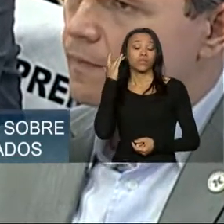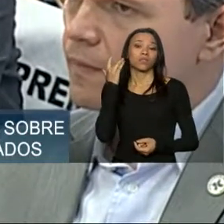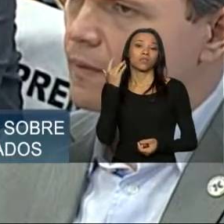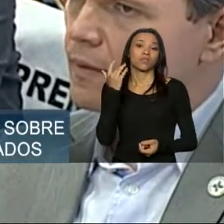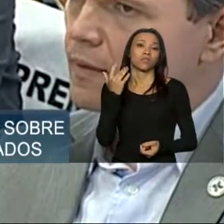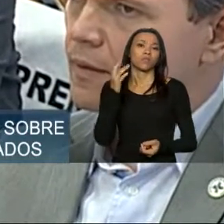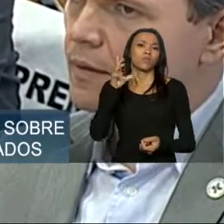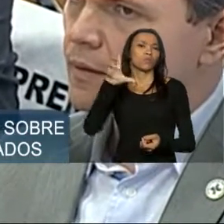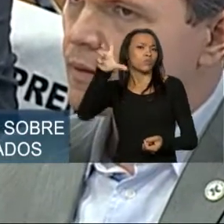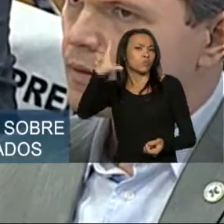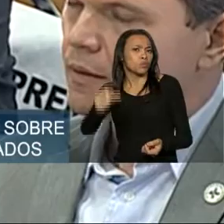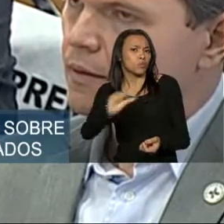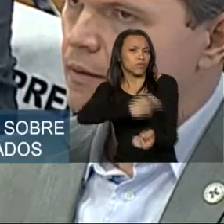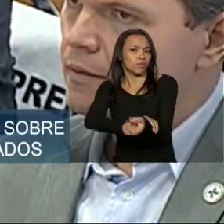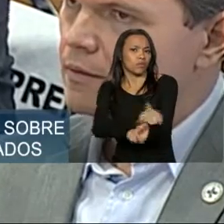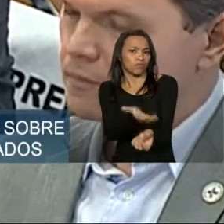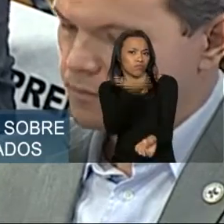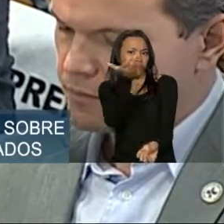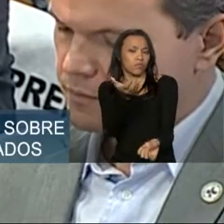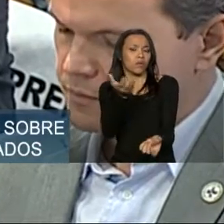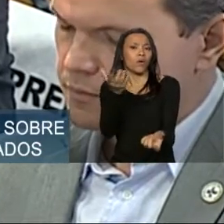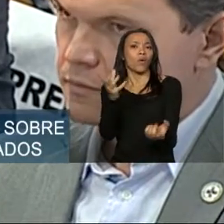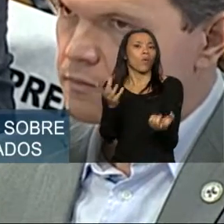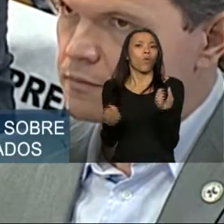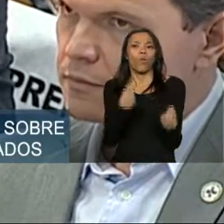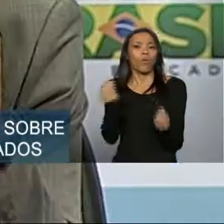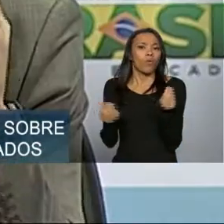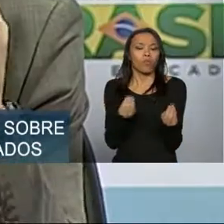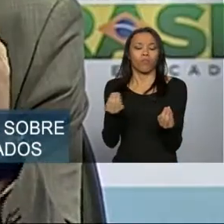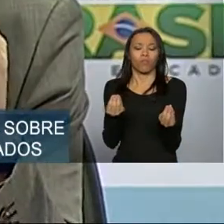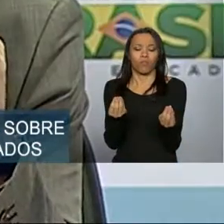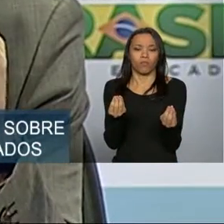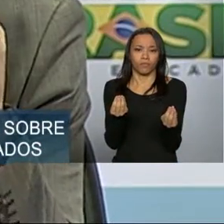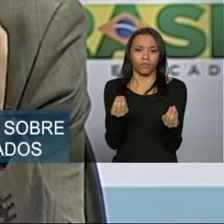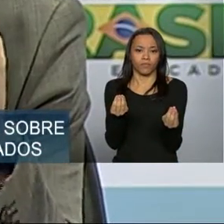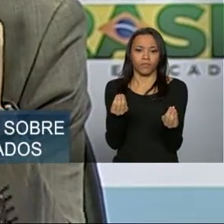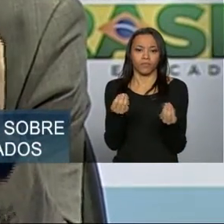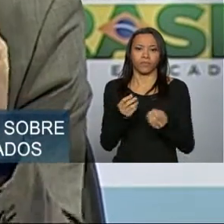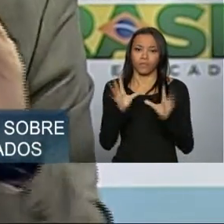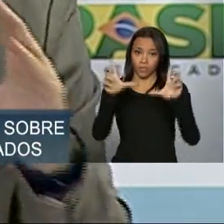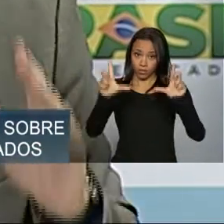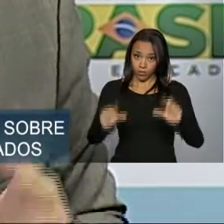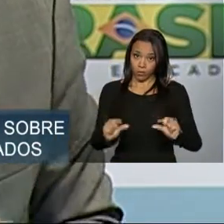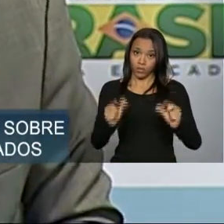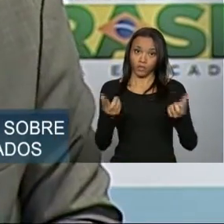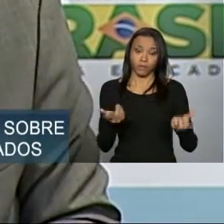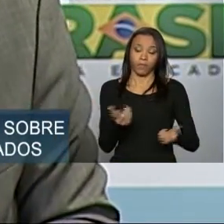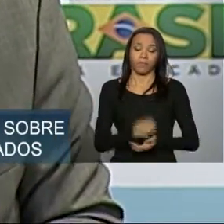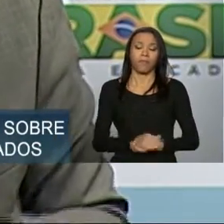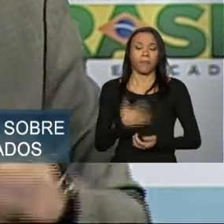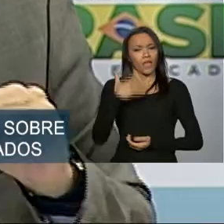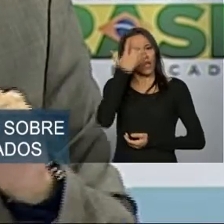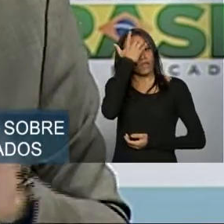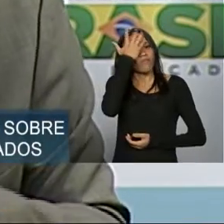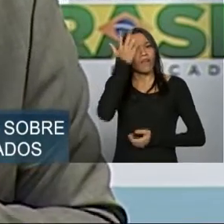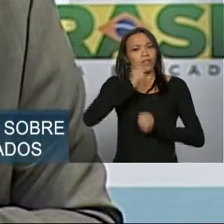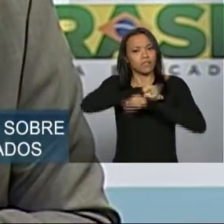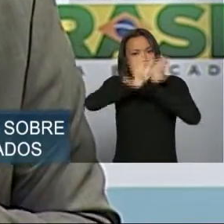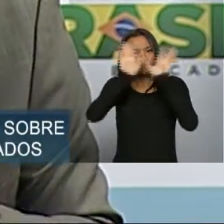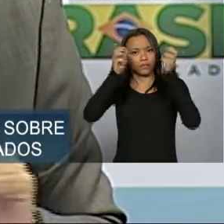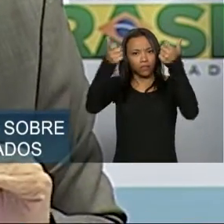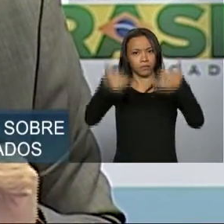de diminuição ou, por outro lado, a gente precisa fazer Natália, uma é muito simples entender esse fenômeno. É muito simples entender esse fenômeno.